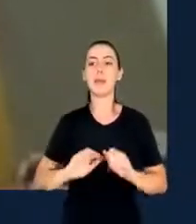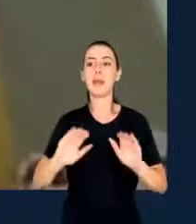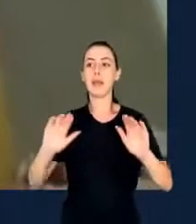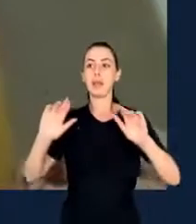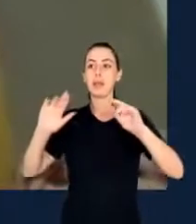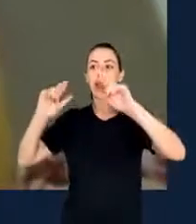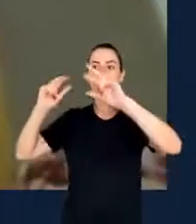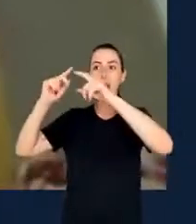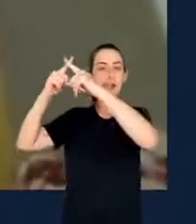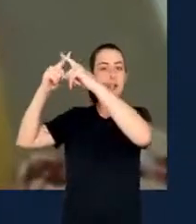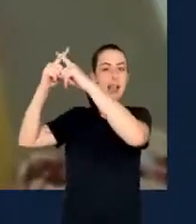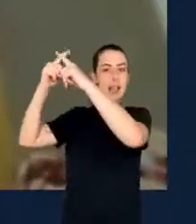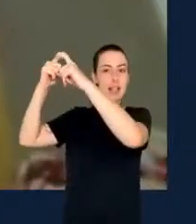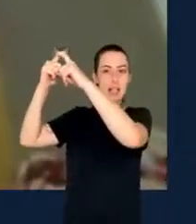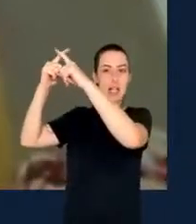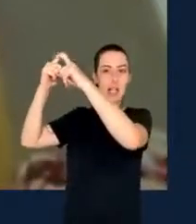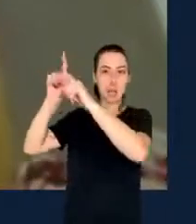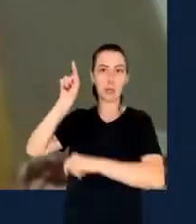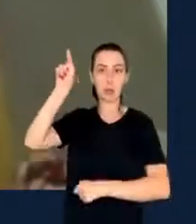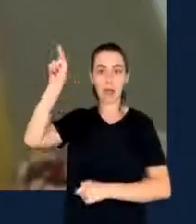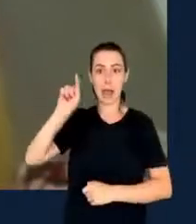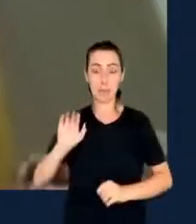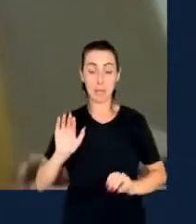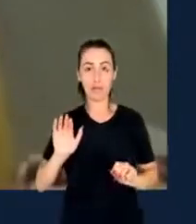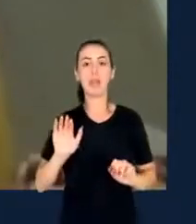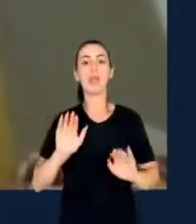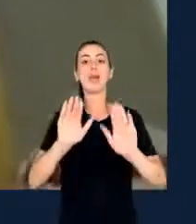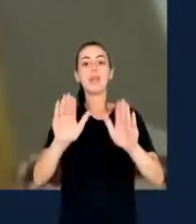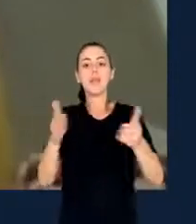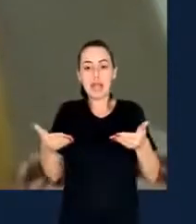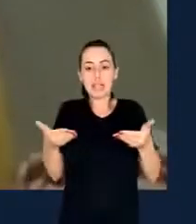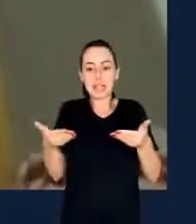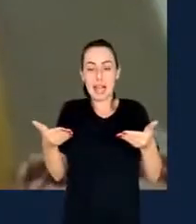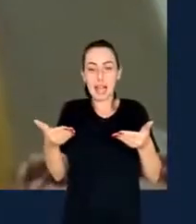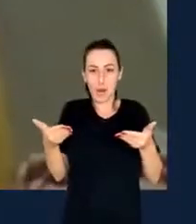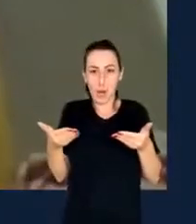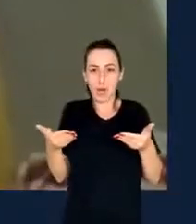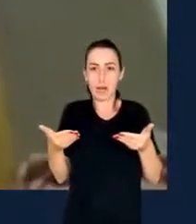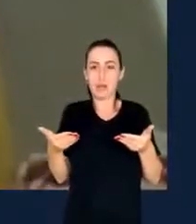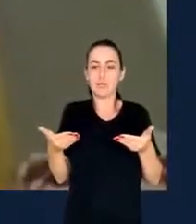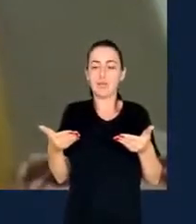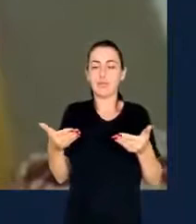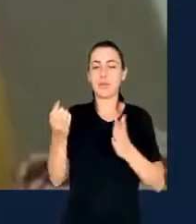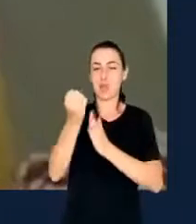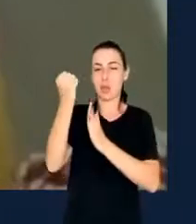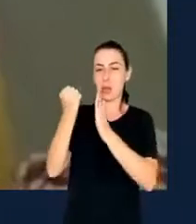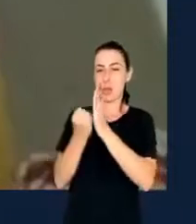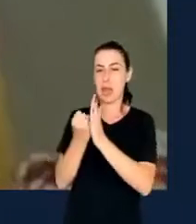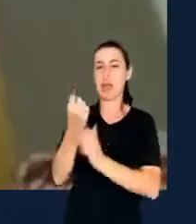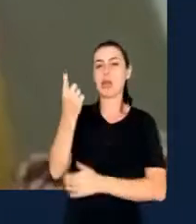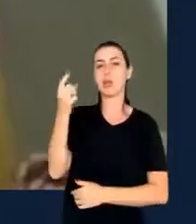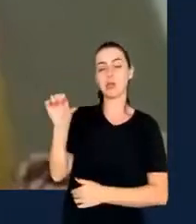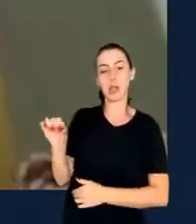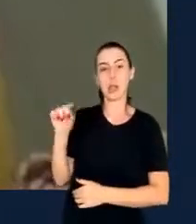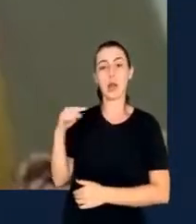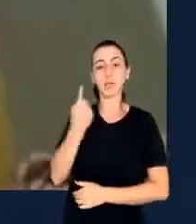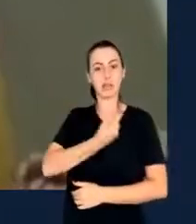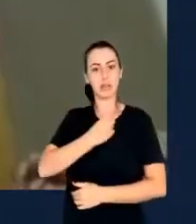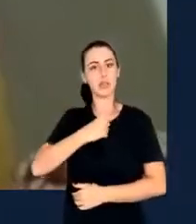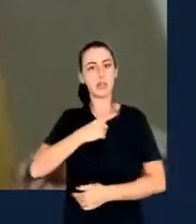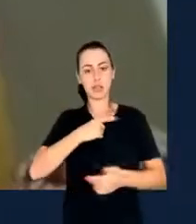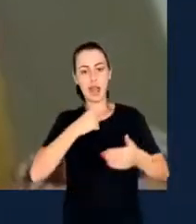nossa aí a gente tá falando século 20 no final do século 19 a gente enfrentou uma série de revoltas populares no nordeste do Brasil